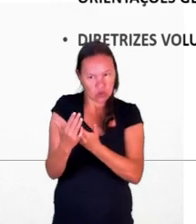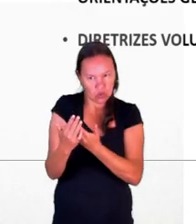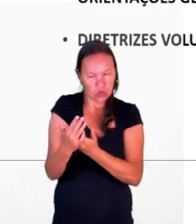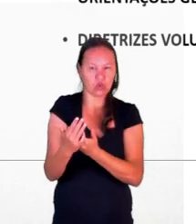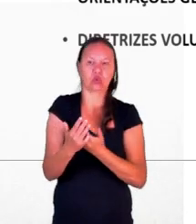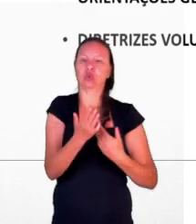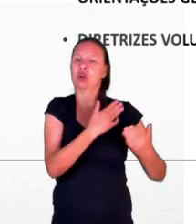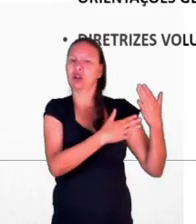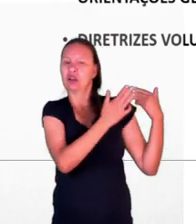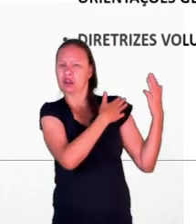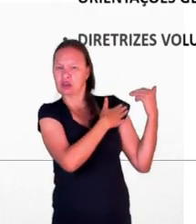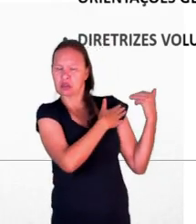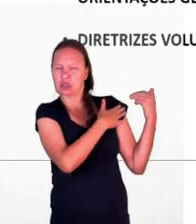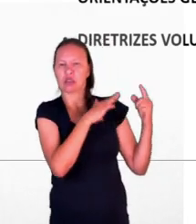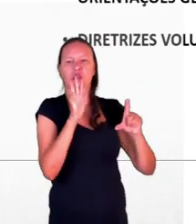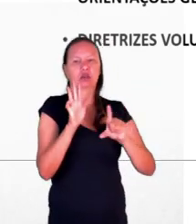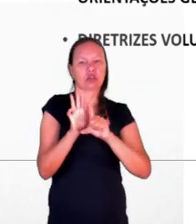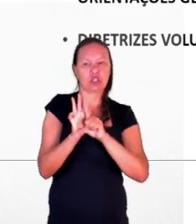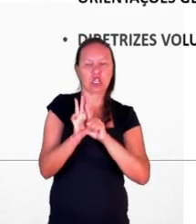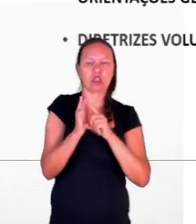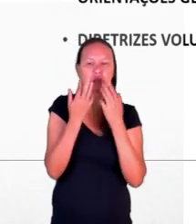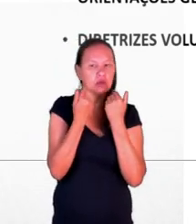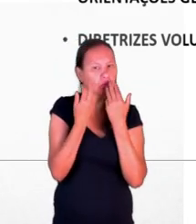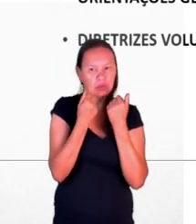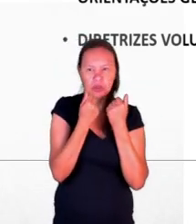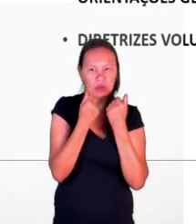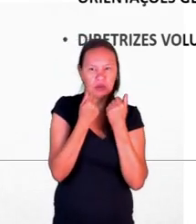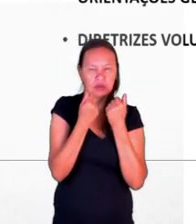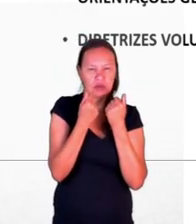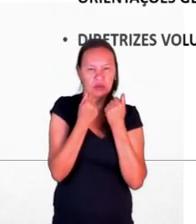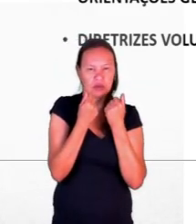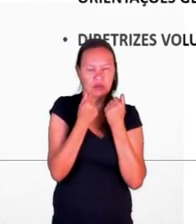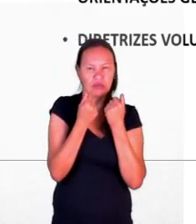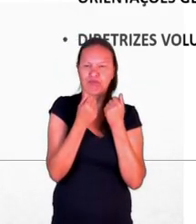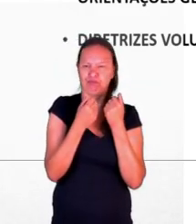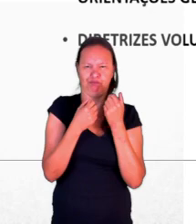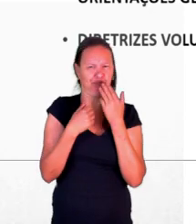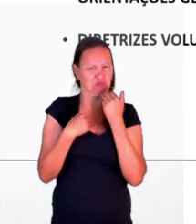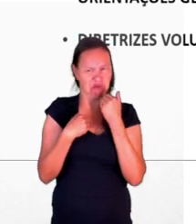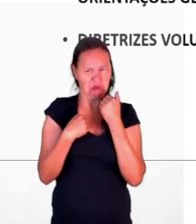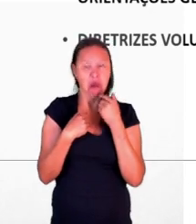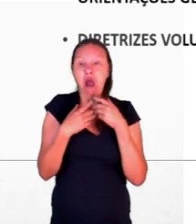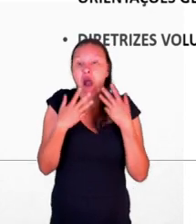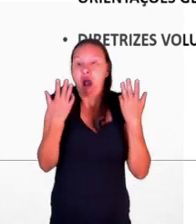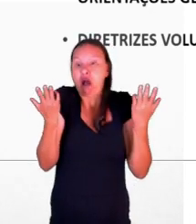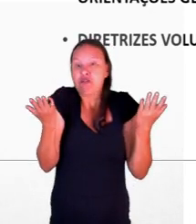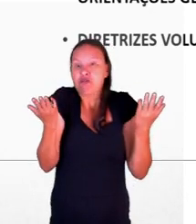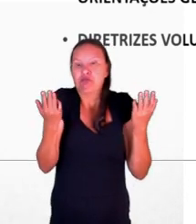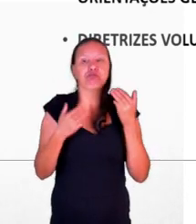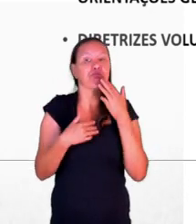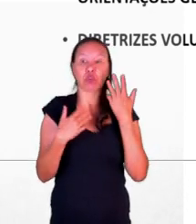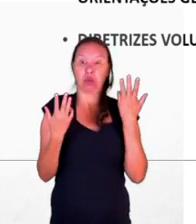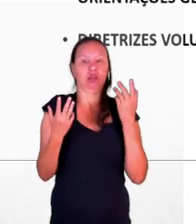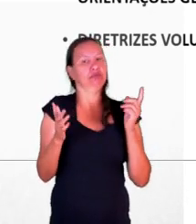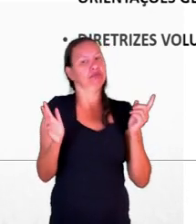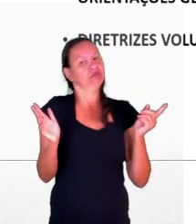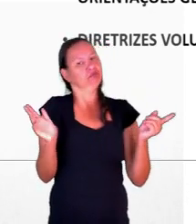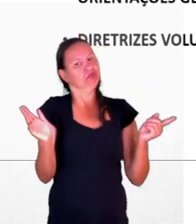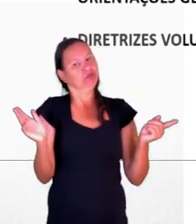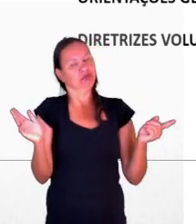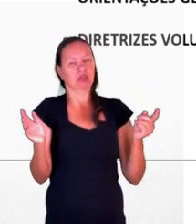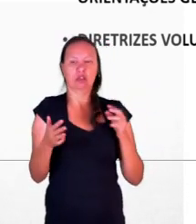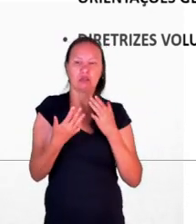anterior direito à alimentação não é eu acho que não é eu acho que ah mas eu